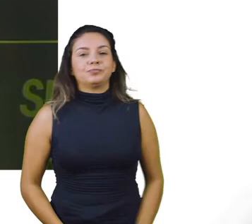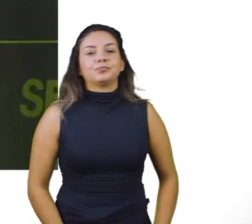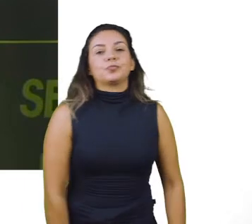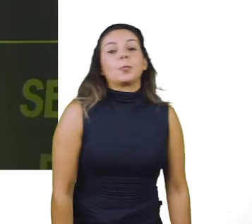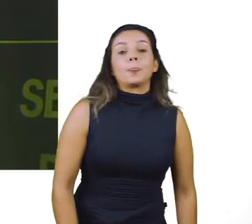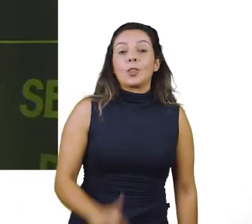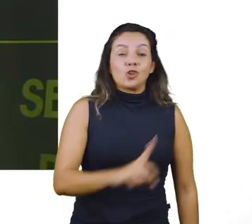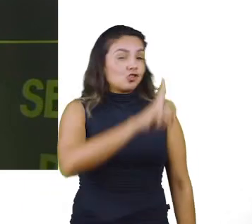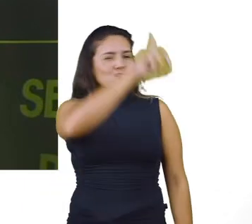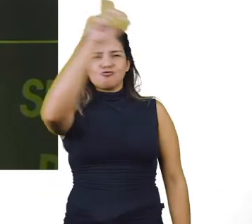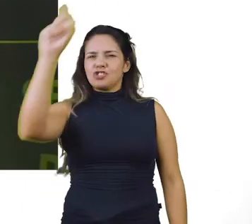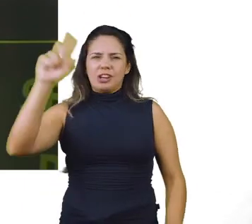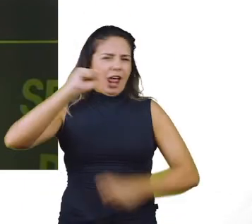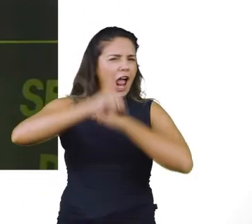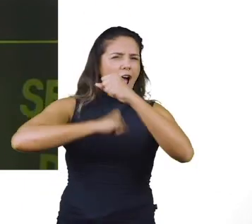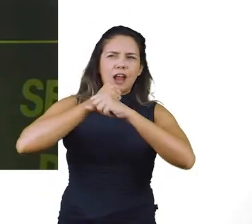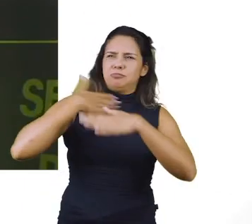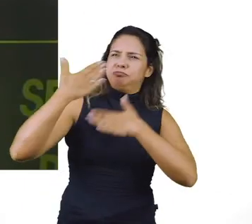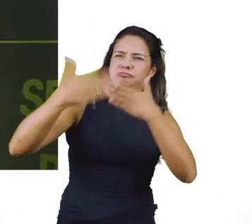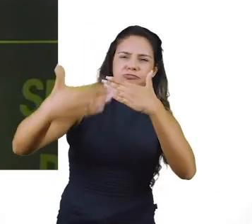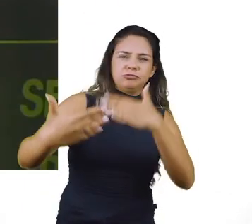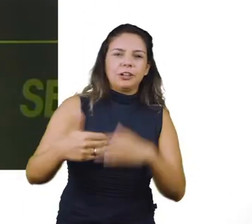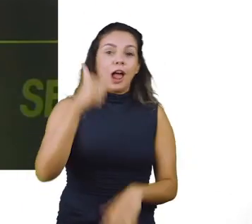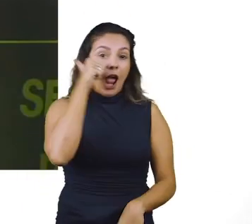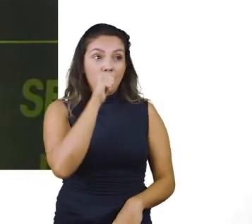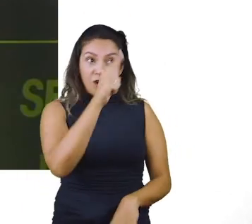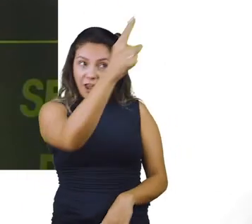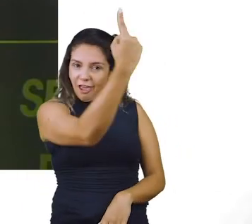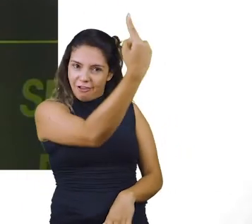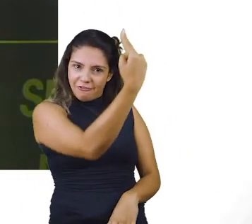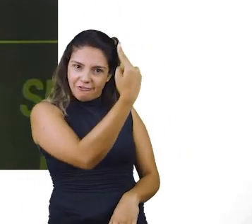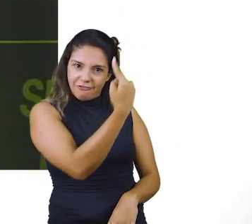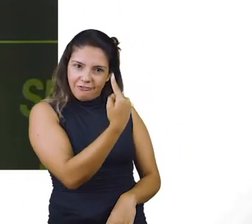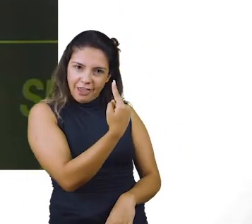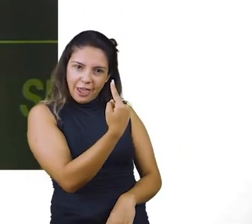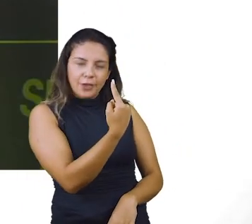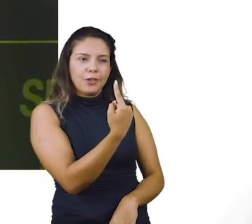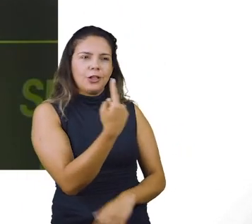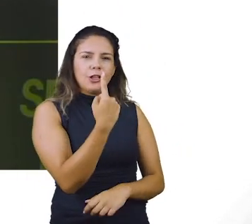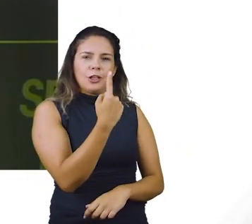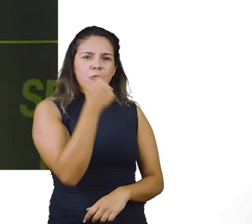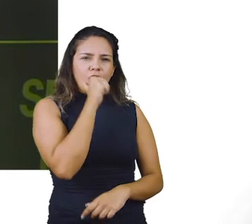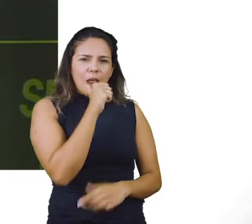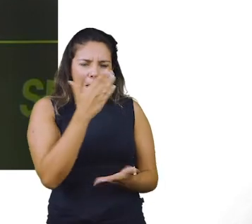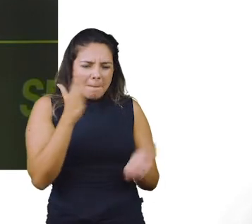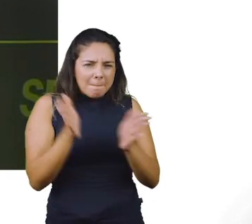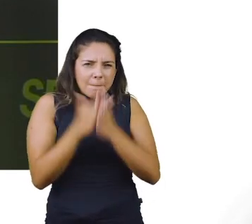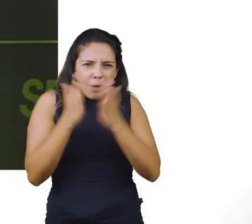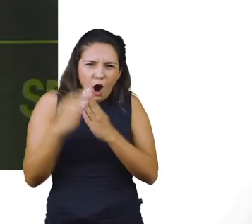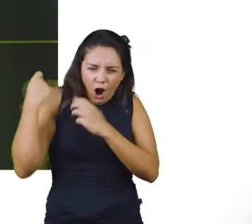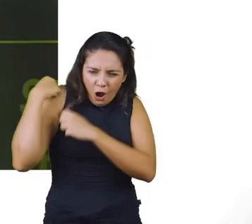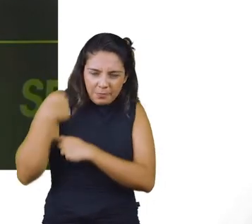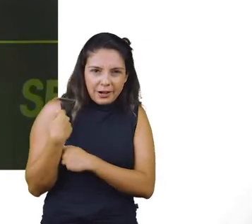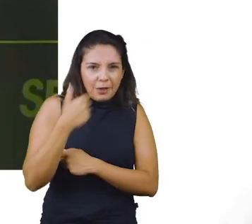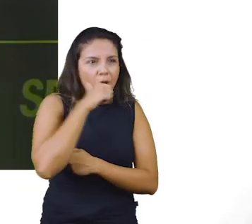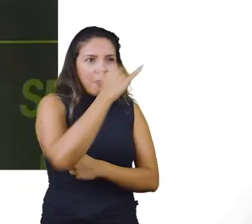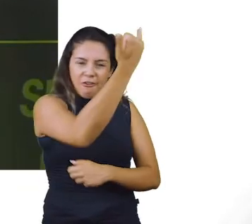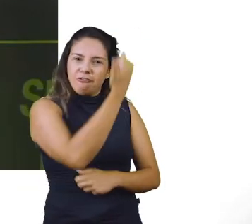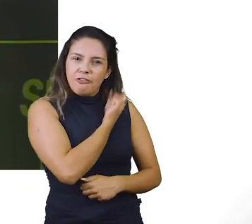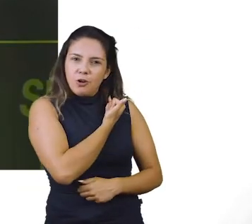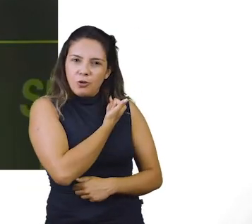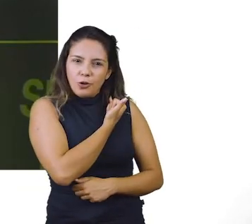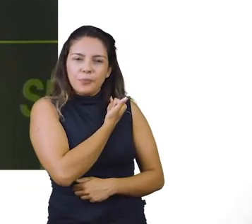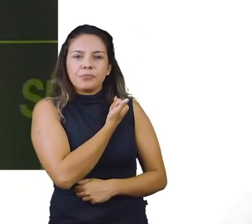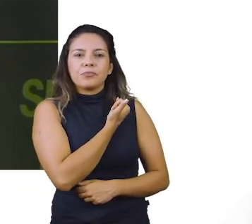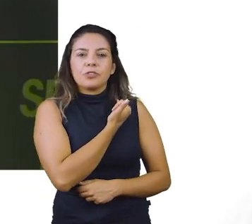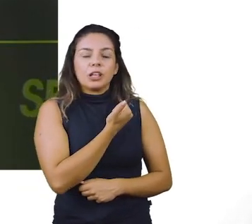me aparece já sem nada, pobre, desfeita, mofina, com sua trouxa na mão. Dona, me disse baixinho, não te